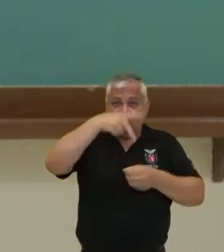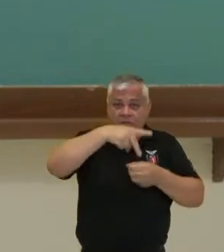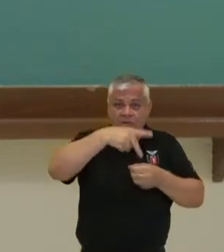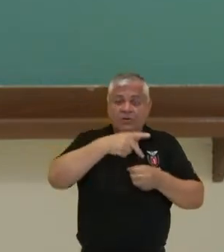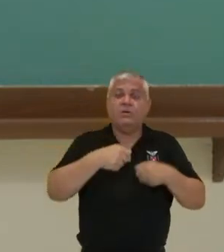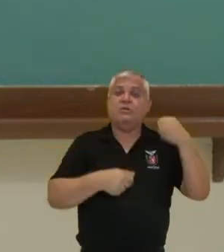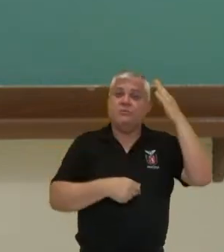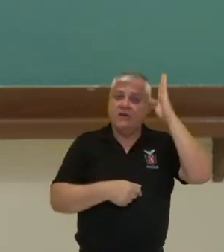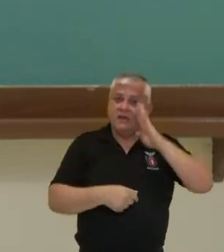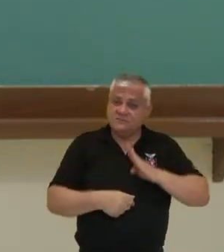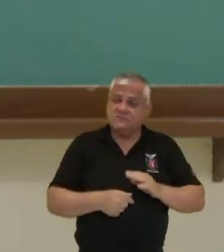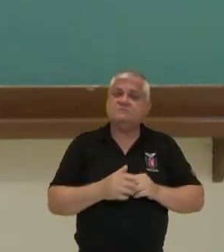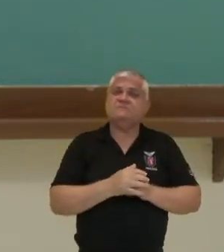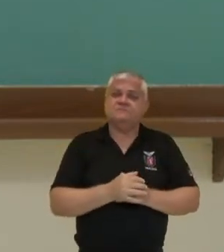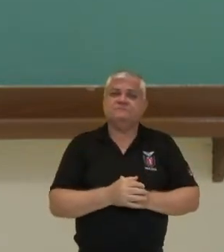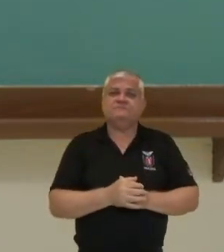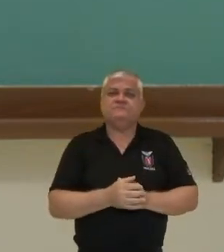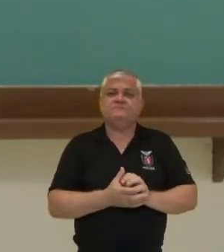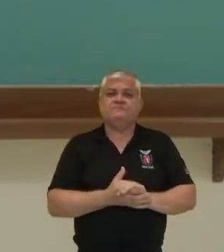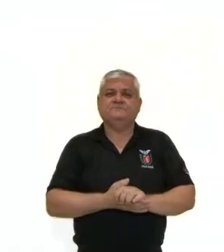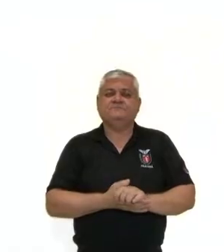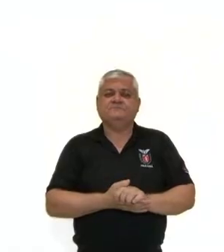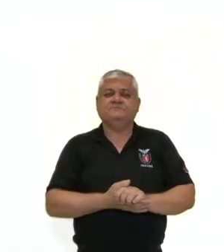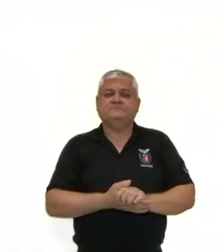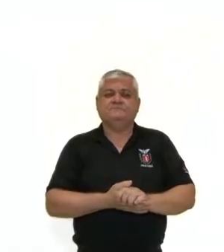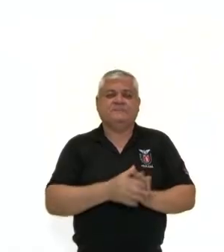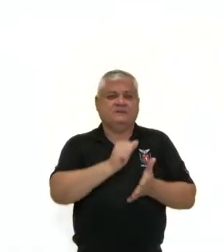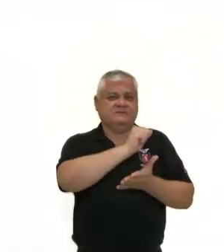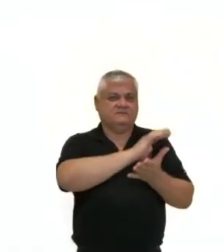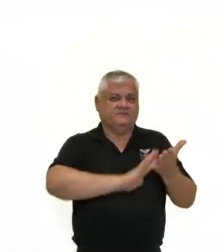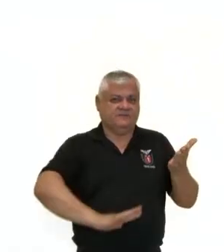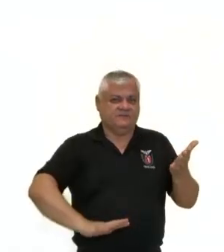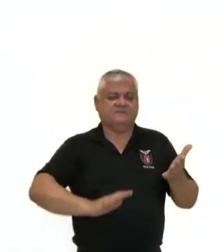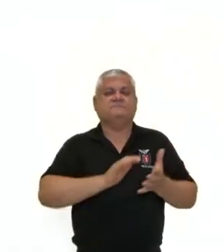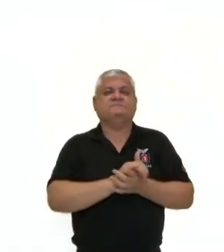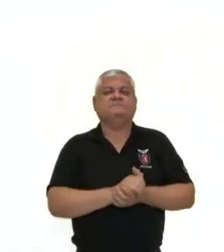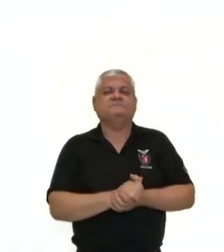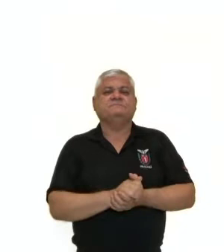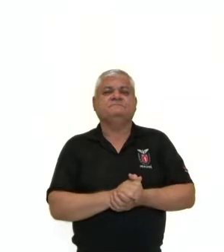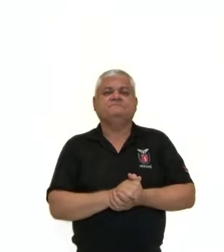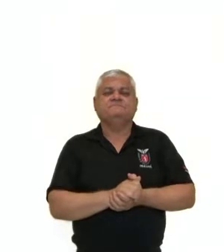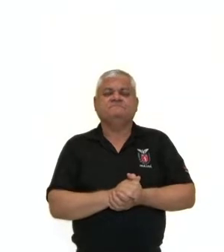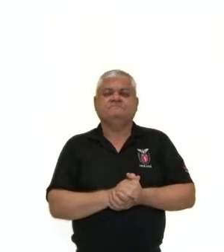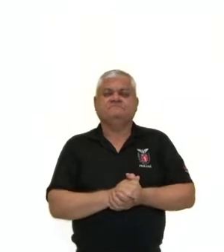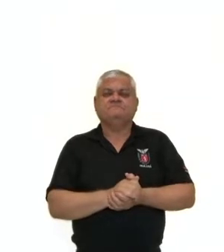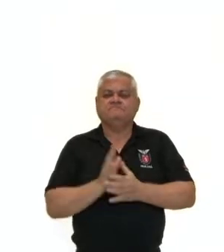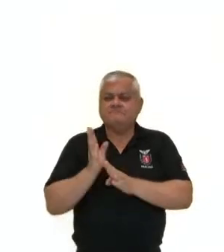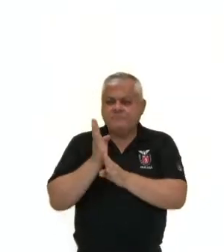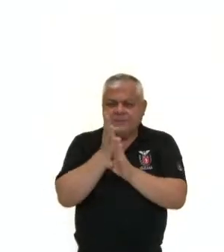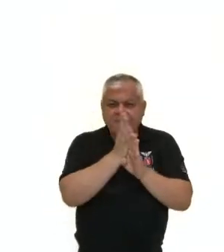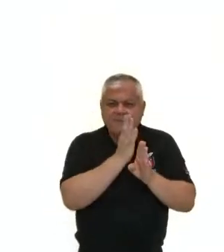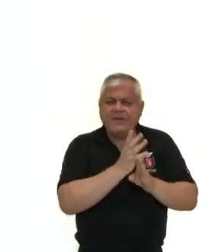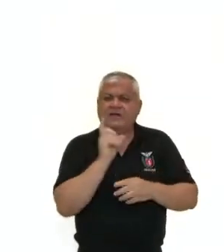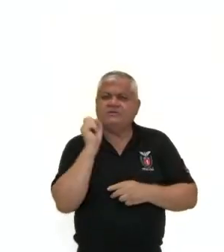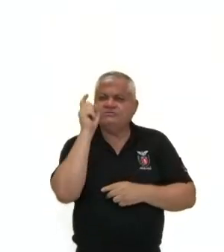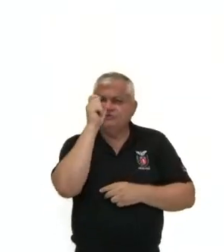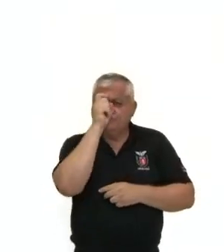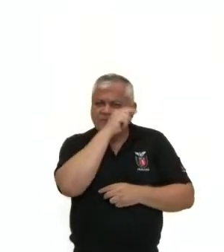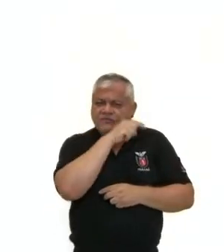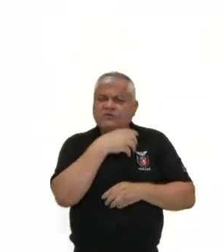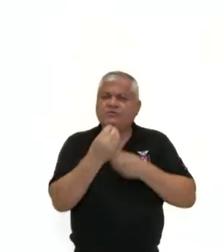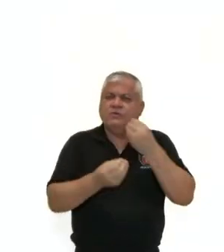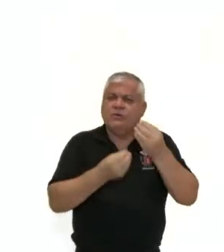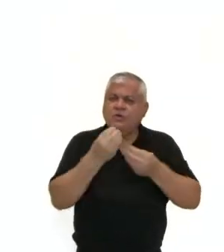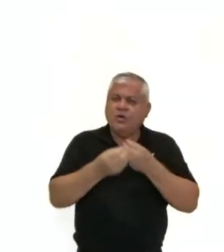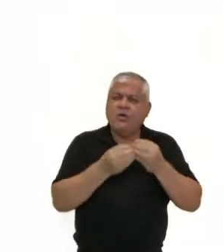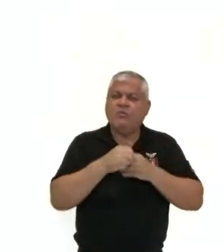Brasil com a Petrobras e vamos para uma atividade diante das dificuldades em diversificar as atividades e